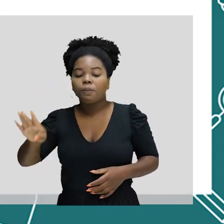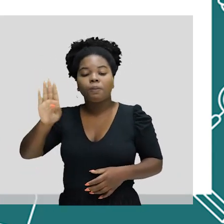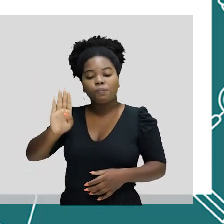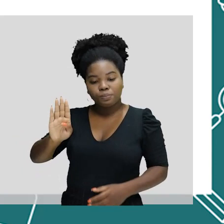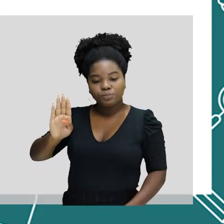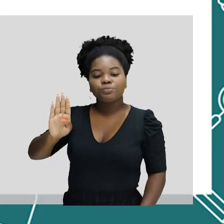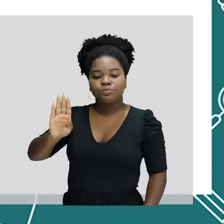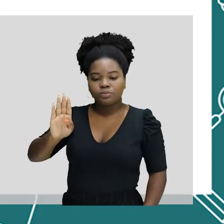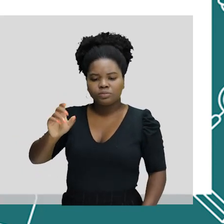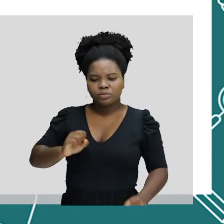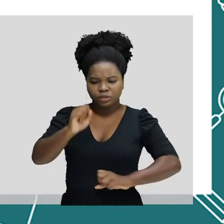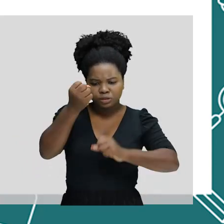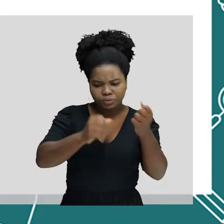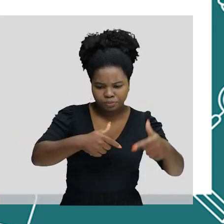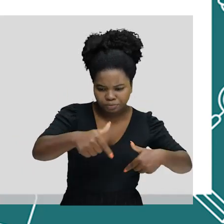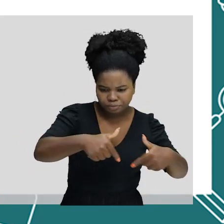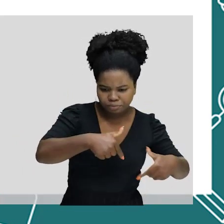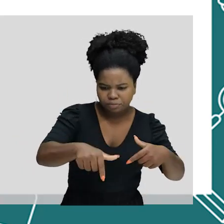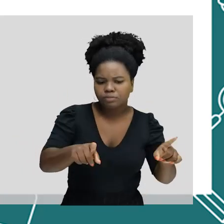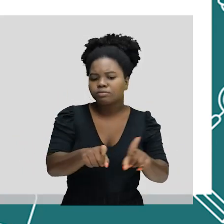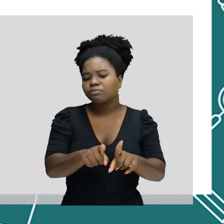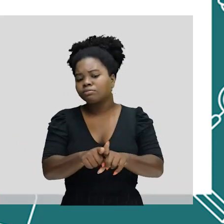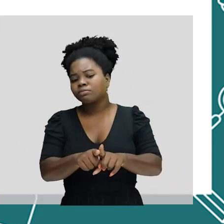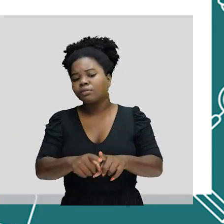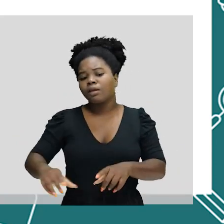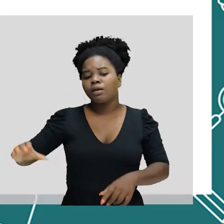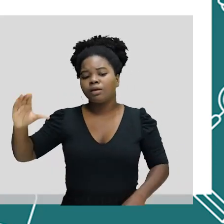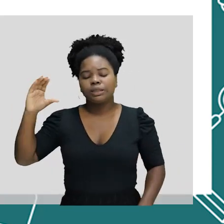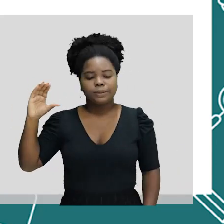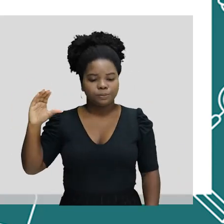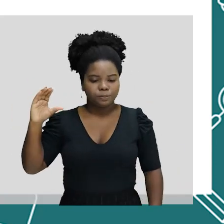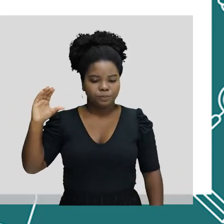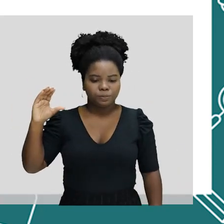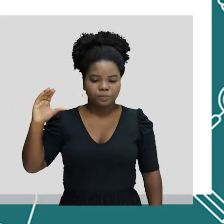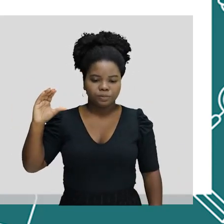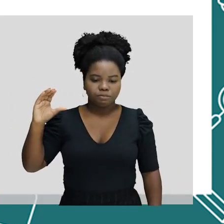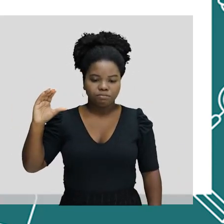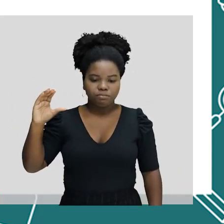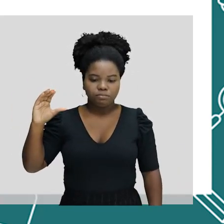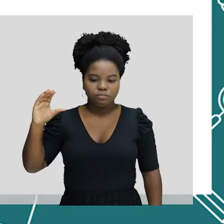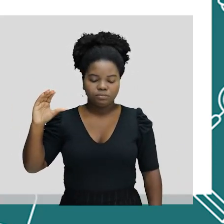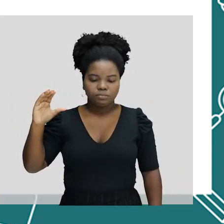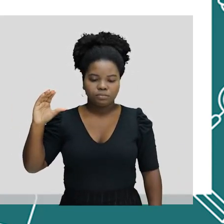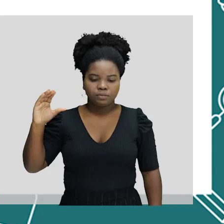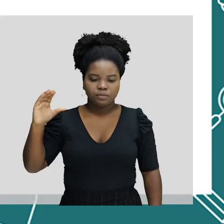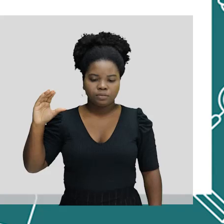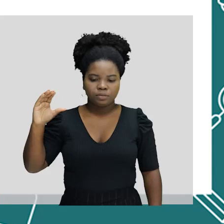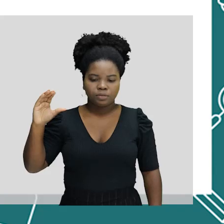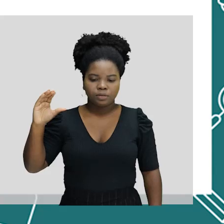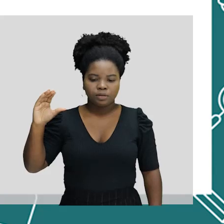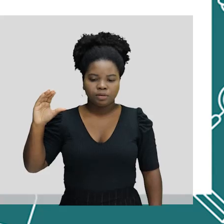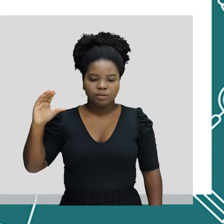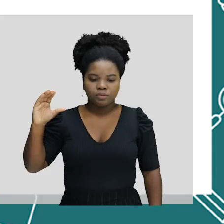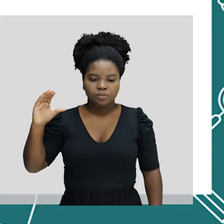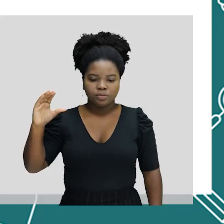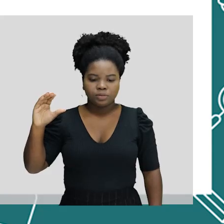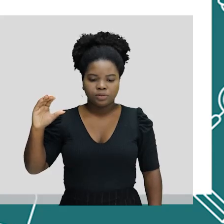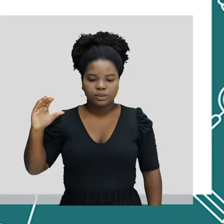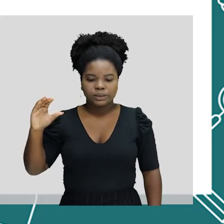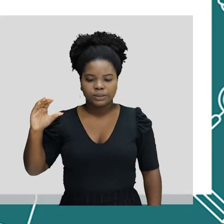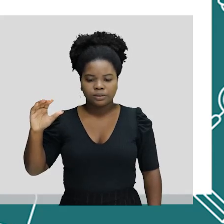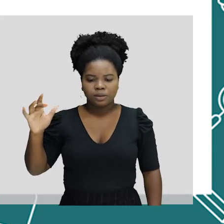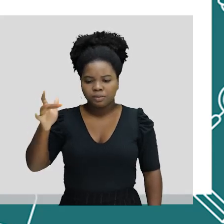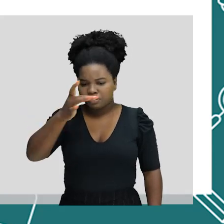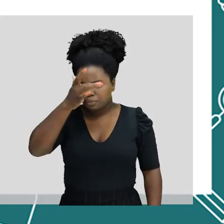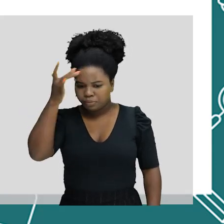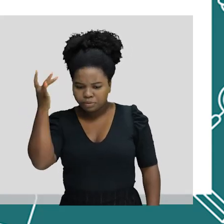de indústrias e empregos, é isso que foi o grande polo atrativo. Letra C, pela maior receptividade da população local, ou seja, porque